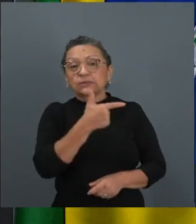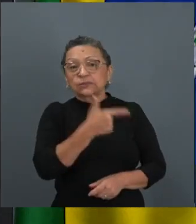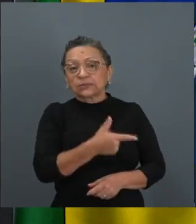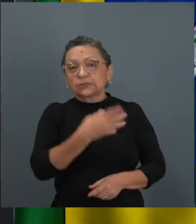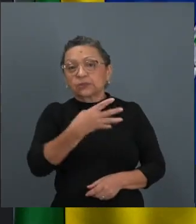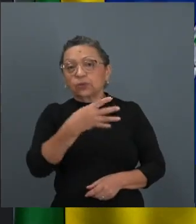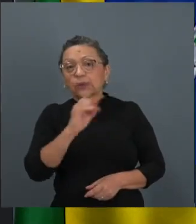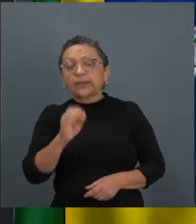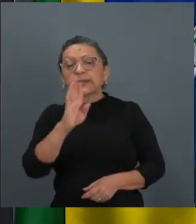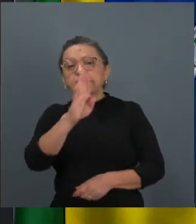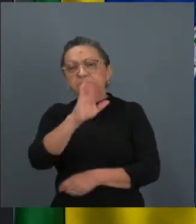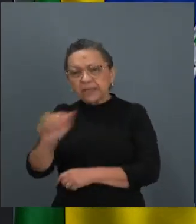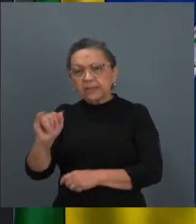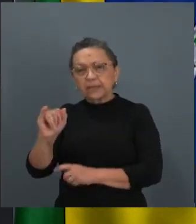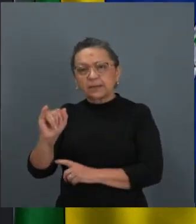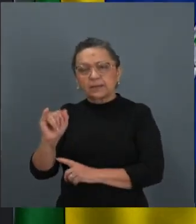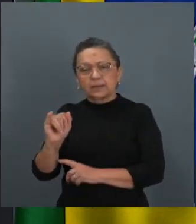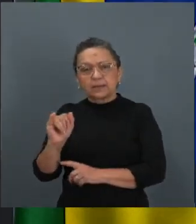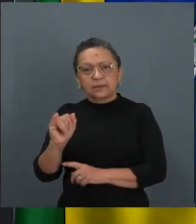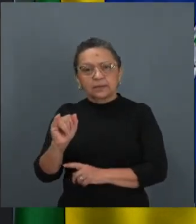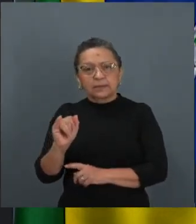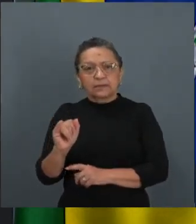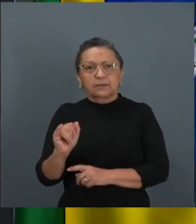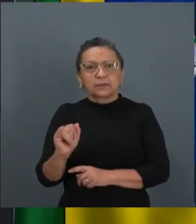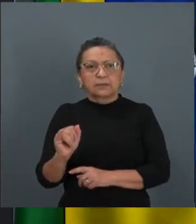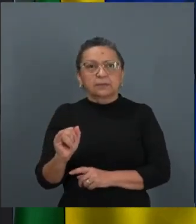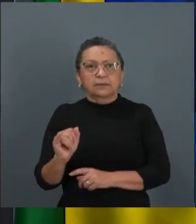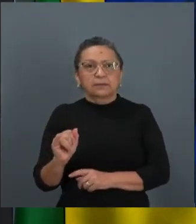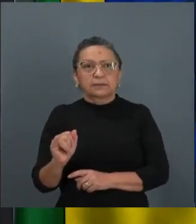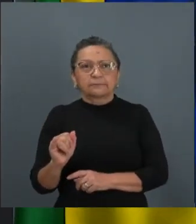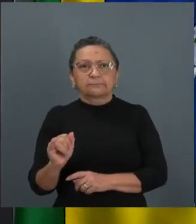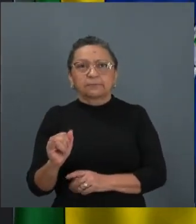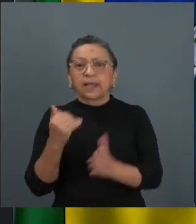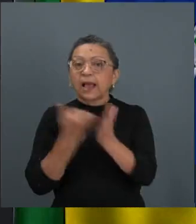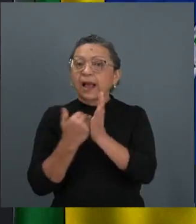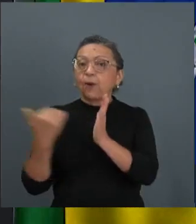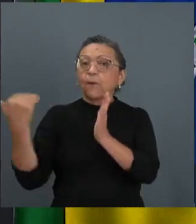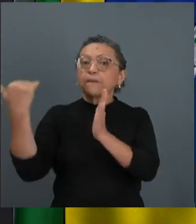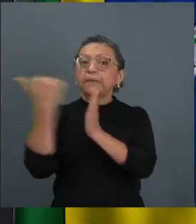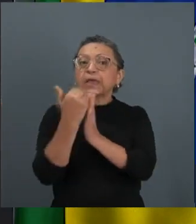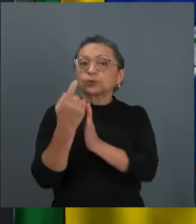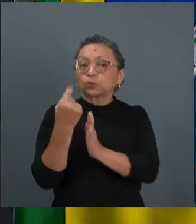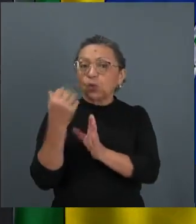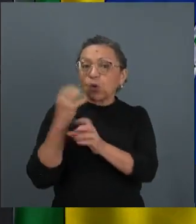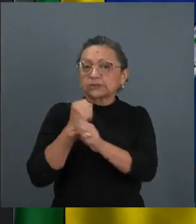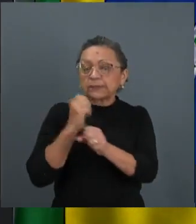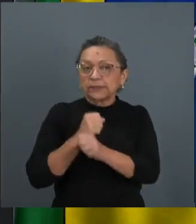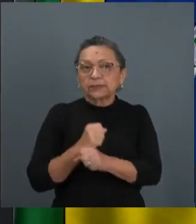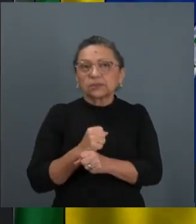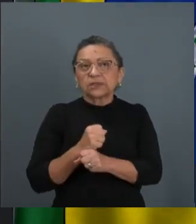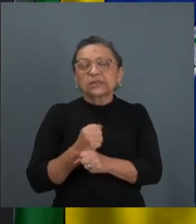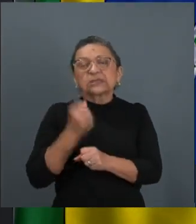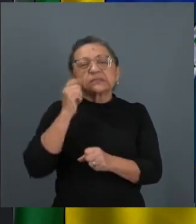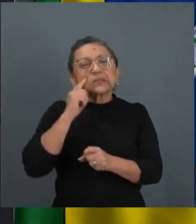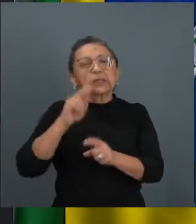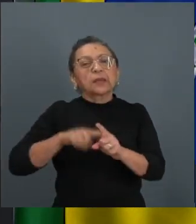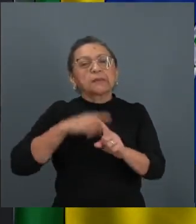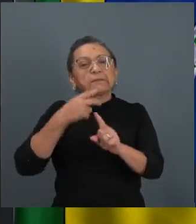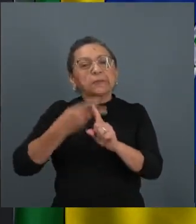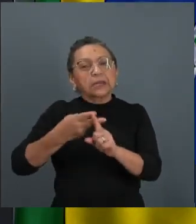240 bilhões de reais, tá, de aumento no orçamento, se replicar por 2 anos